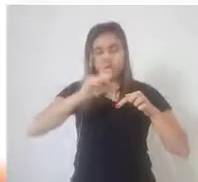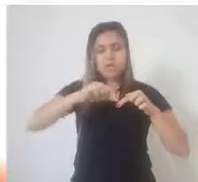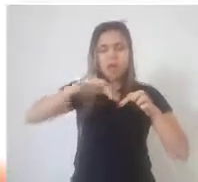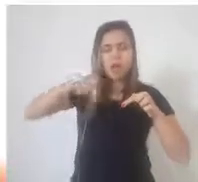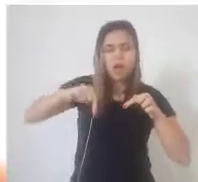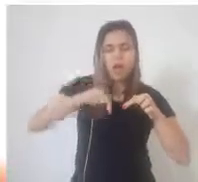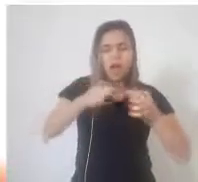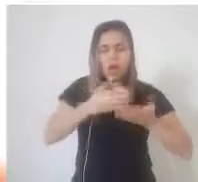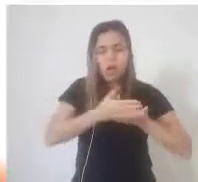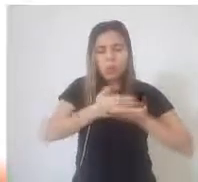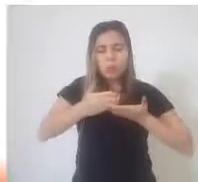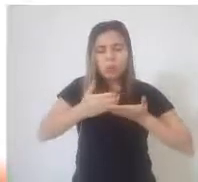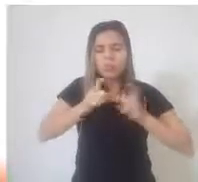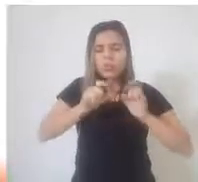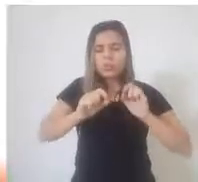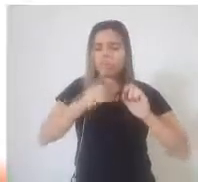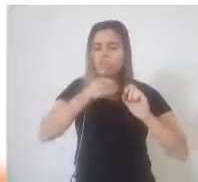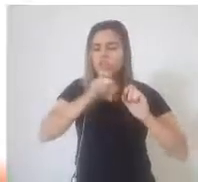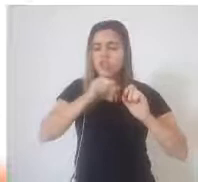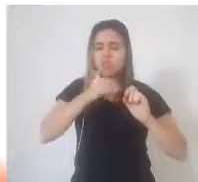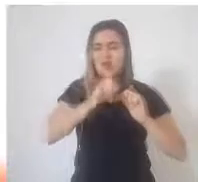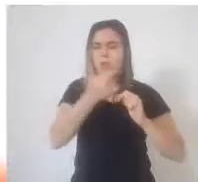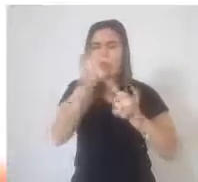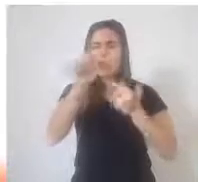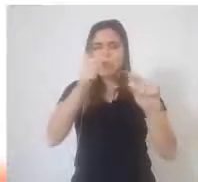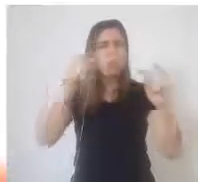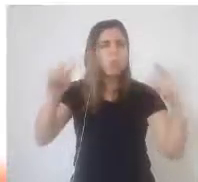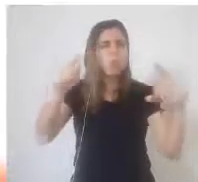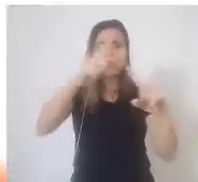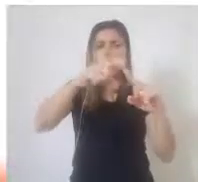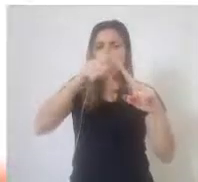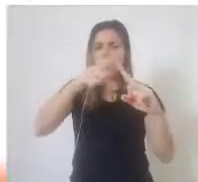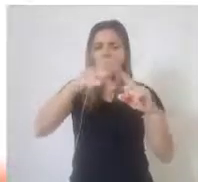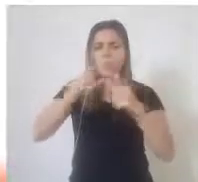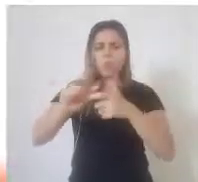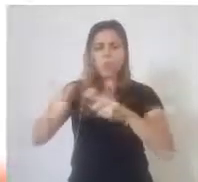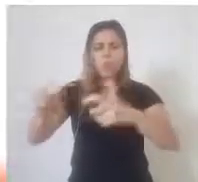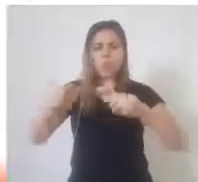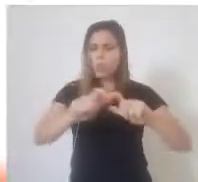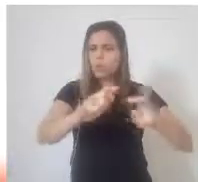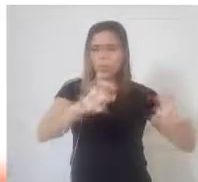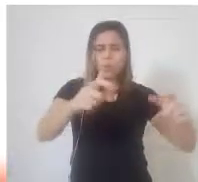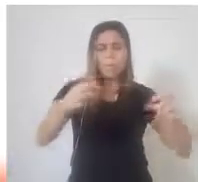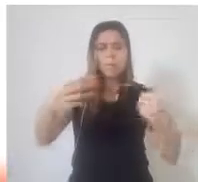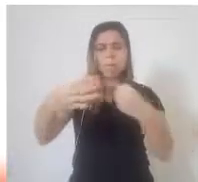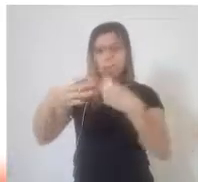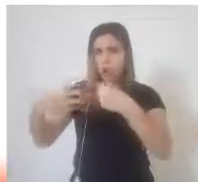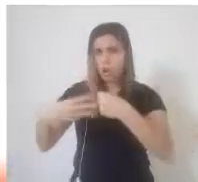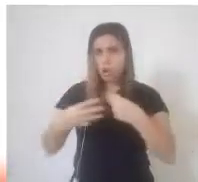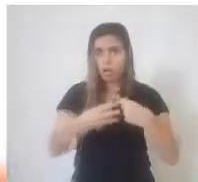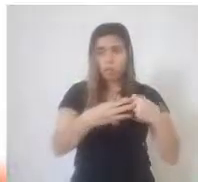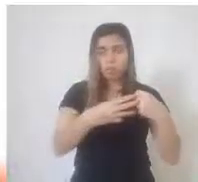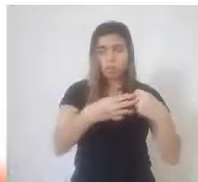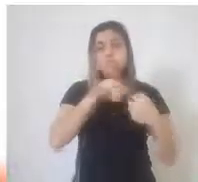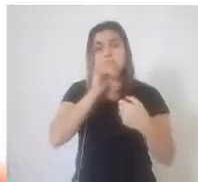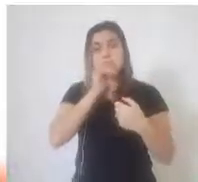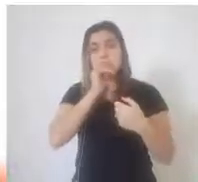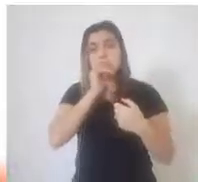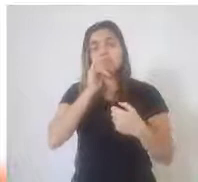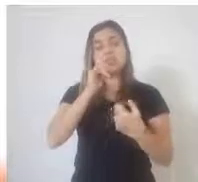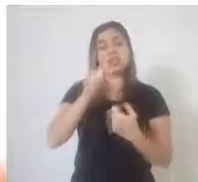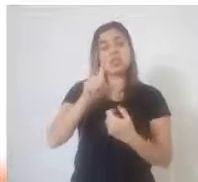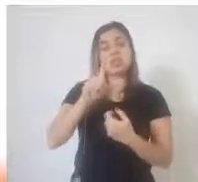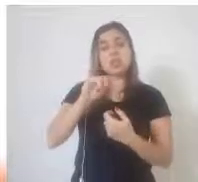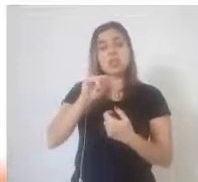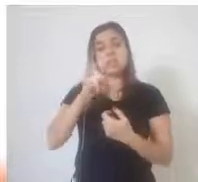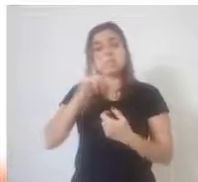vai ser a fonte inicial de energia para todas as outras reações metabólicas e produção de outras moléculas,